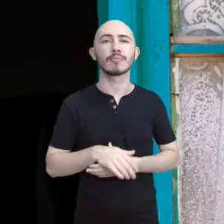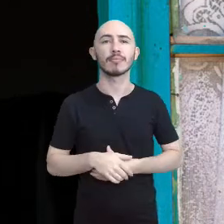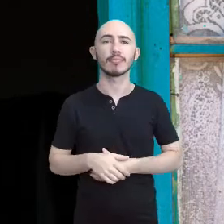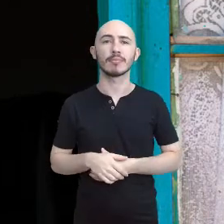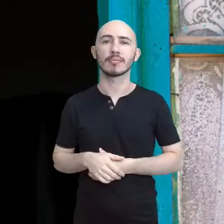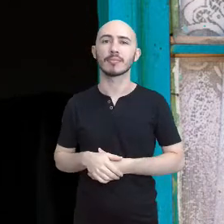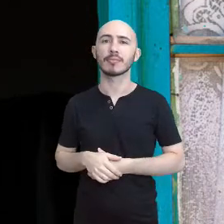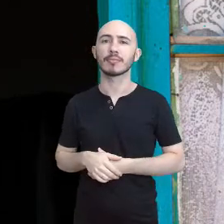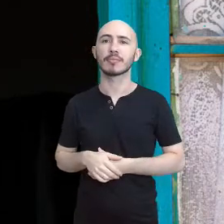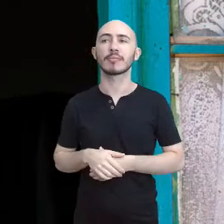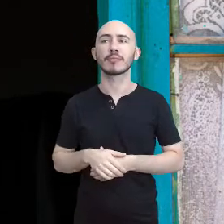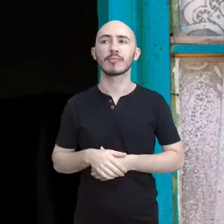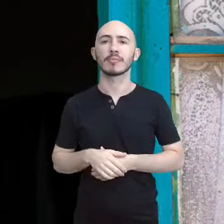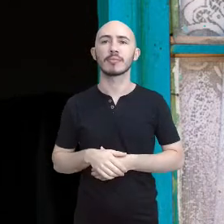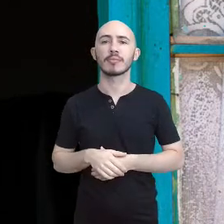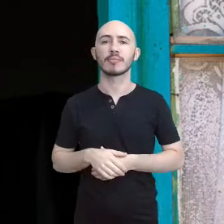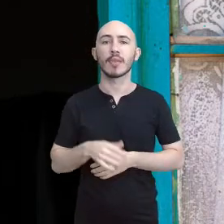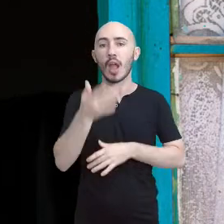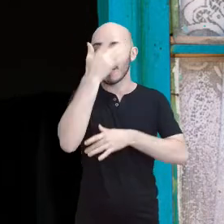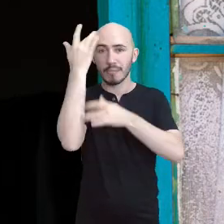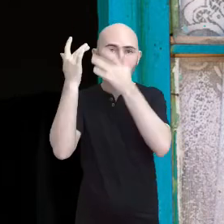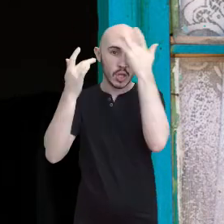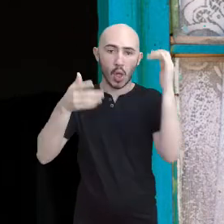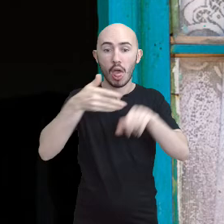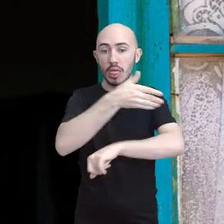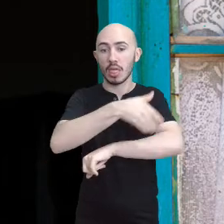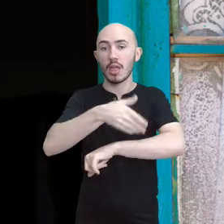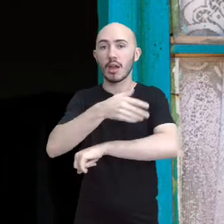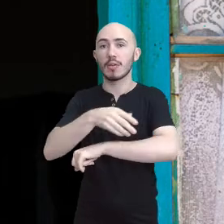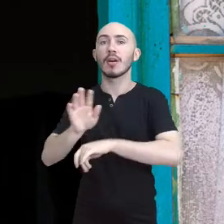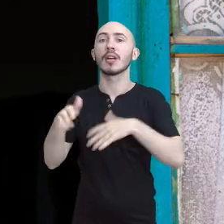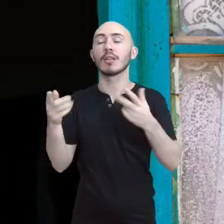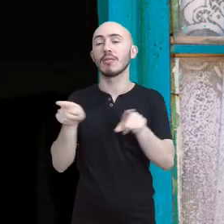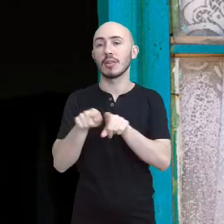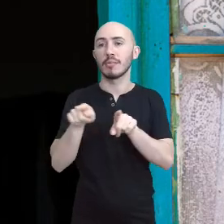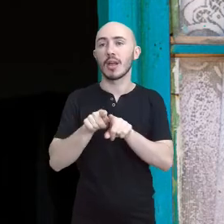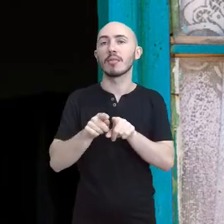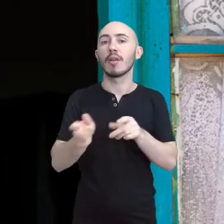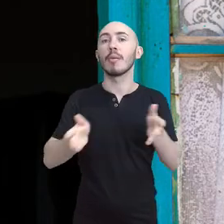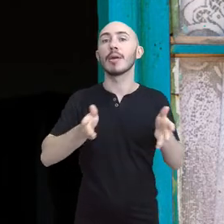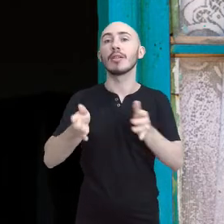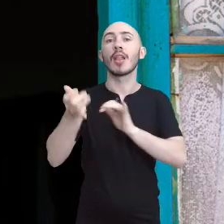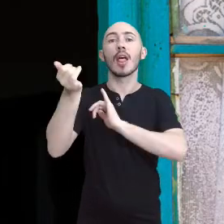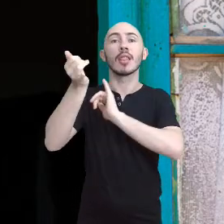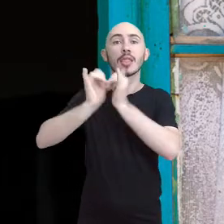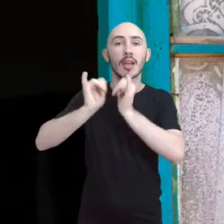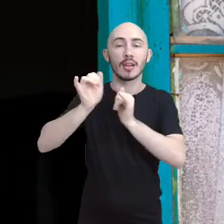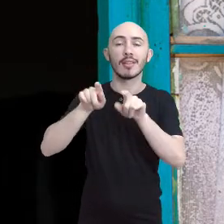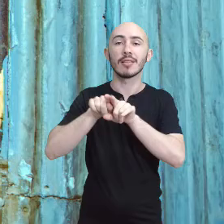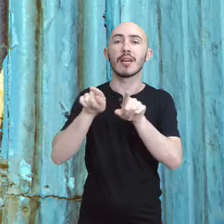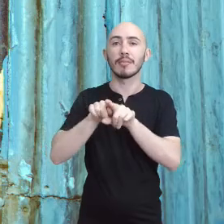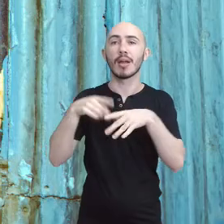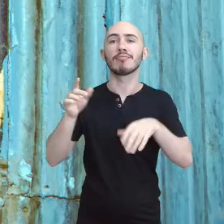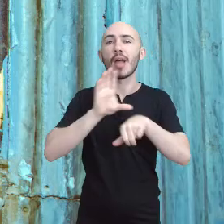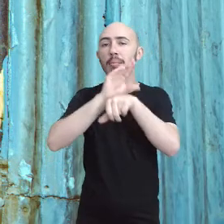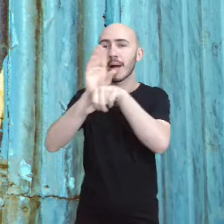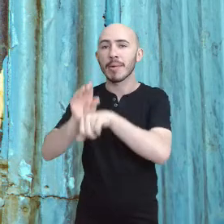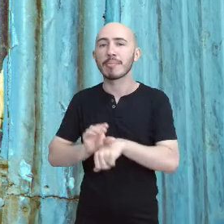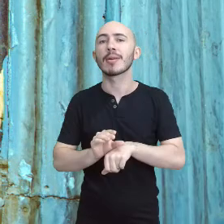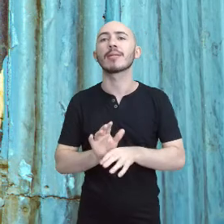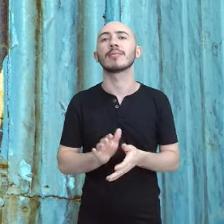fazendo nesse período da internet, sempre descobrir ali uma sacada, pega, posta e viraliza, não é